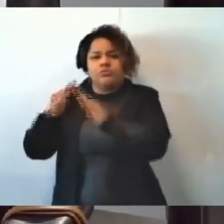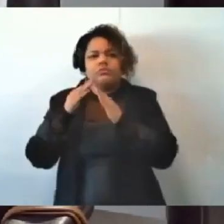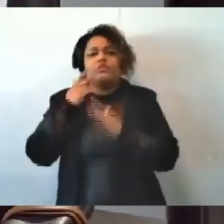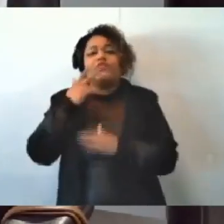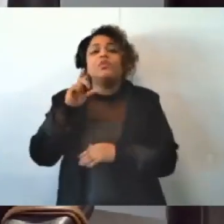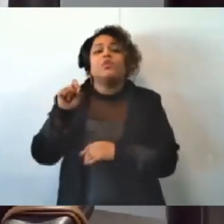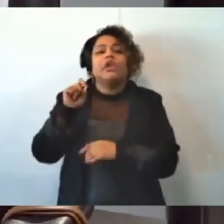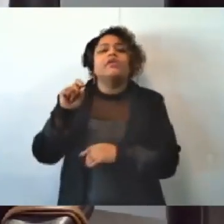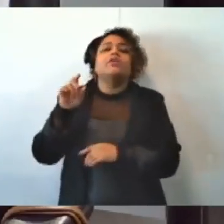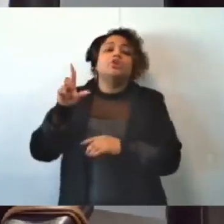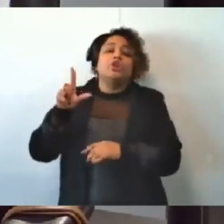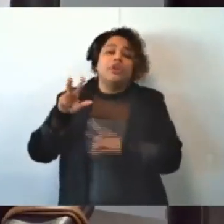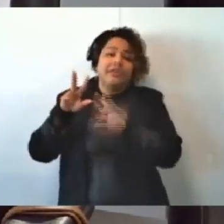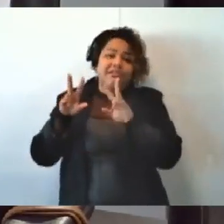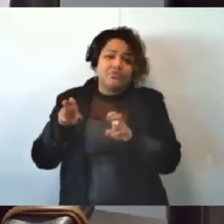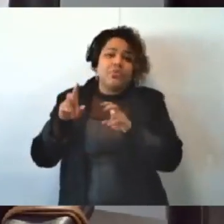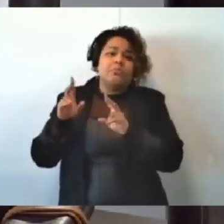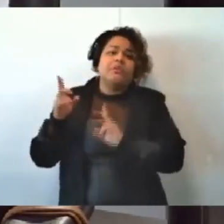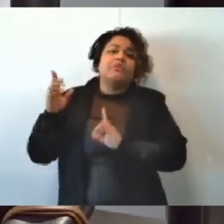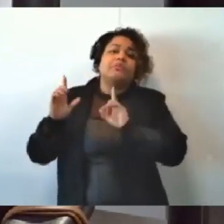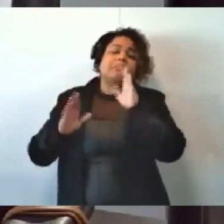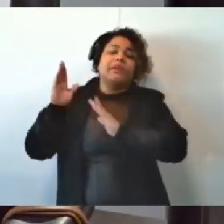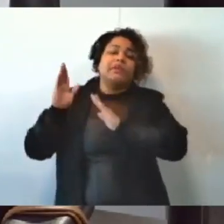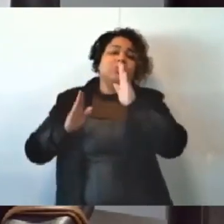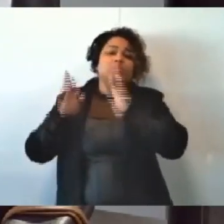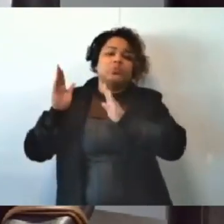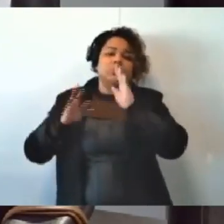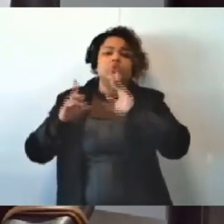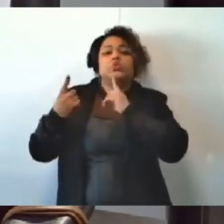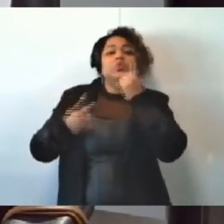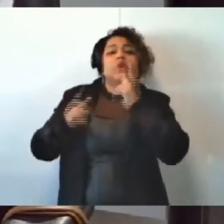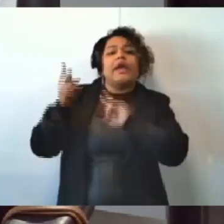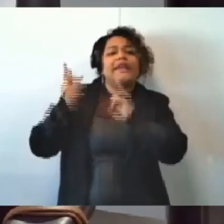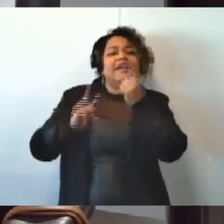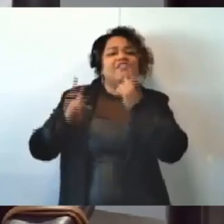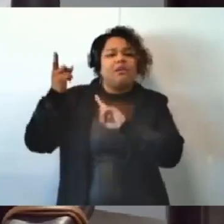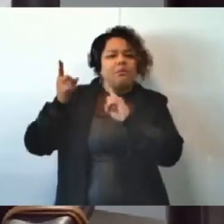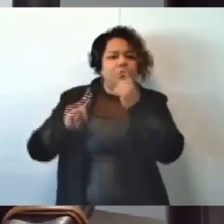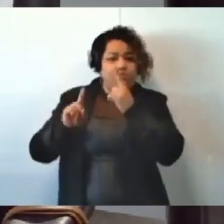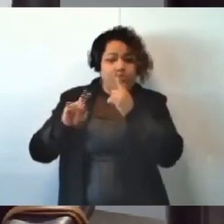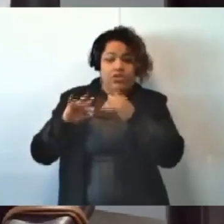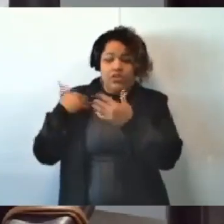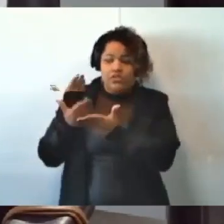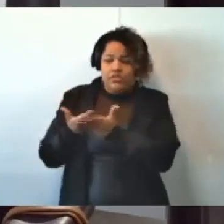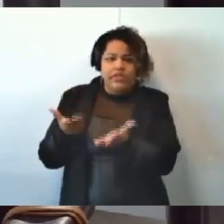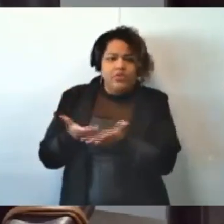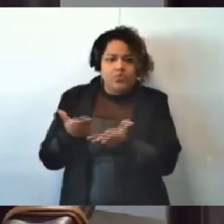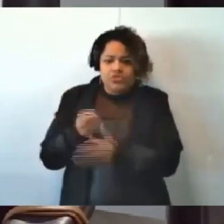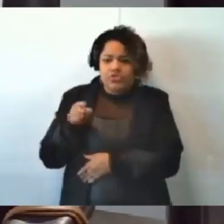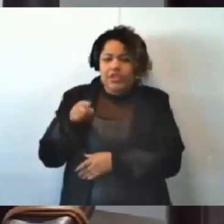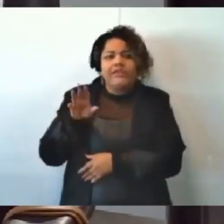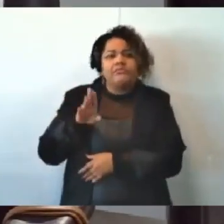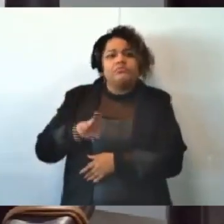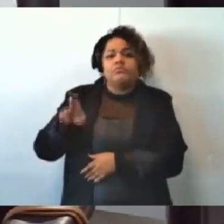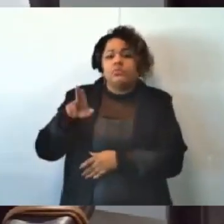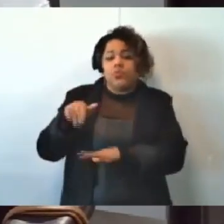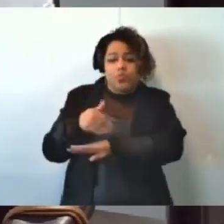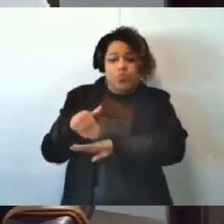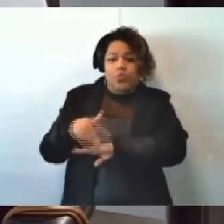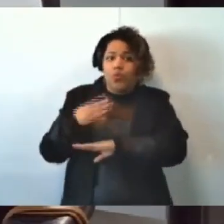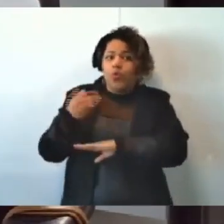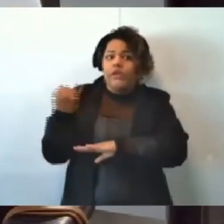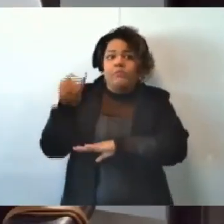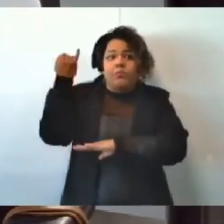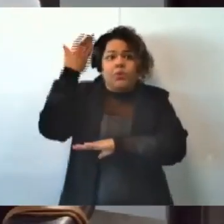extremamente importante para o carnaval? E aí, até hoje, eu não mostrei estudos, porque isso foi cobrado até no grupo de moradores, e já venho cobrando antes, porque